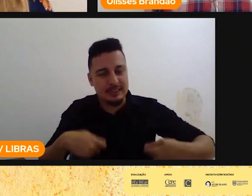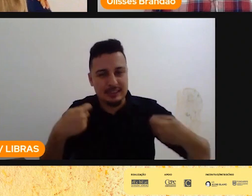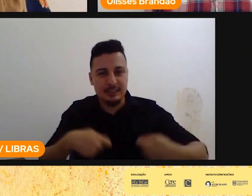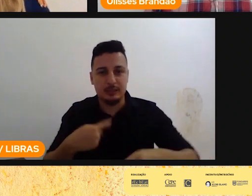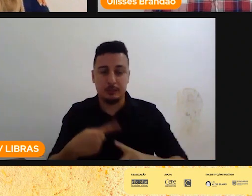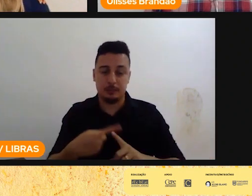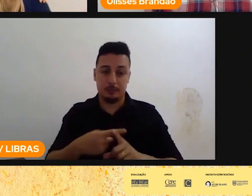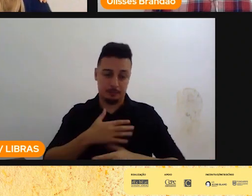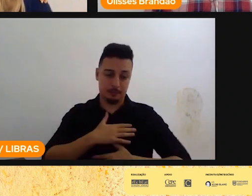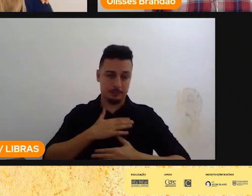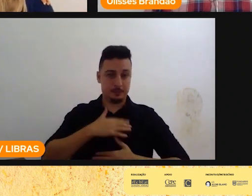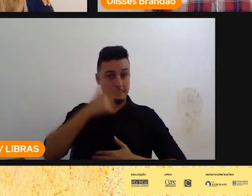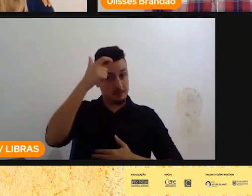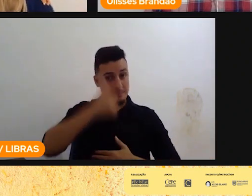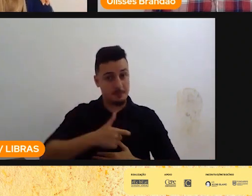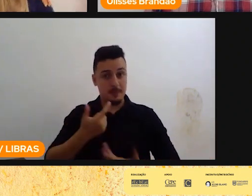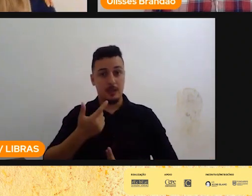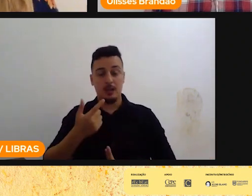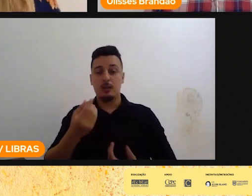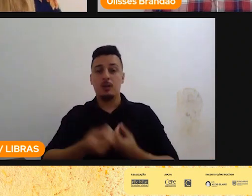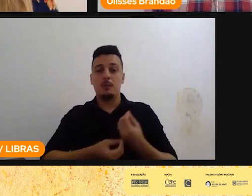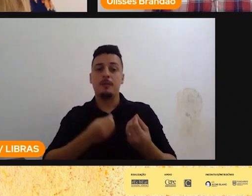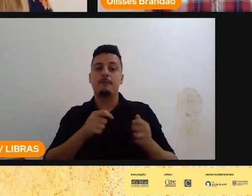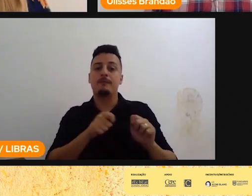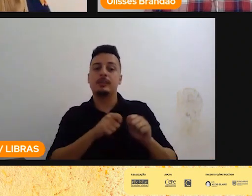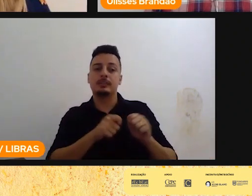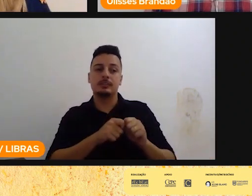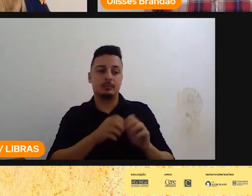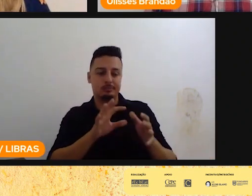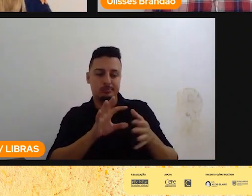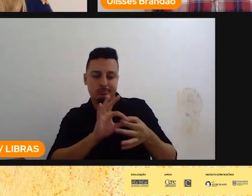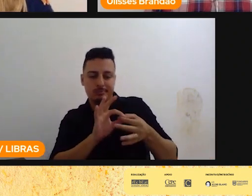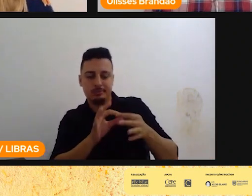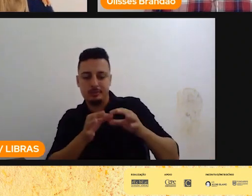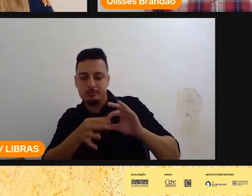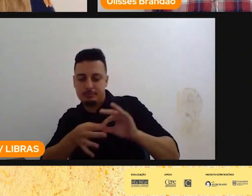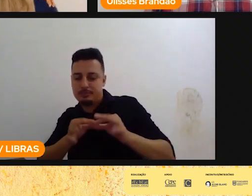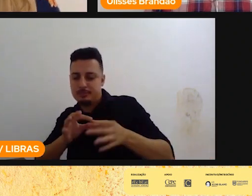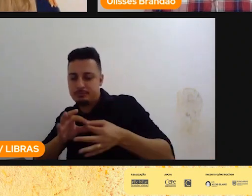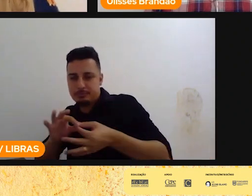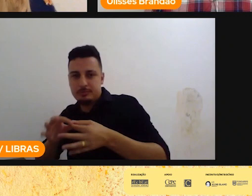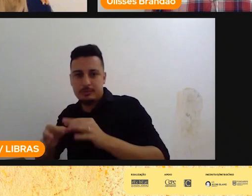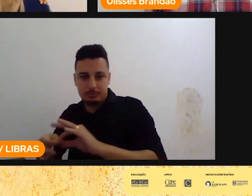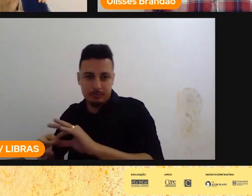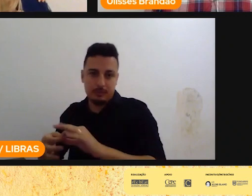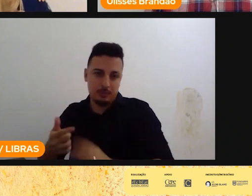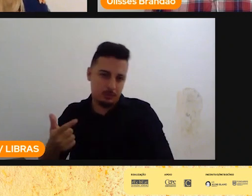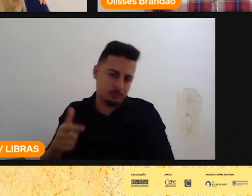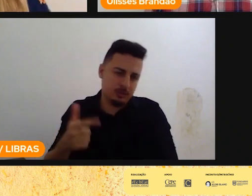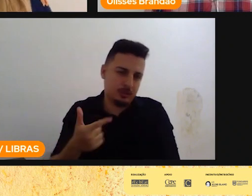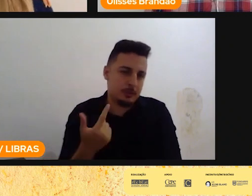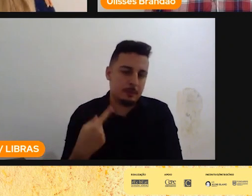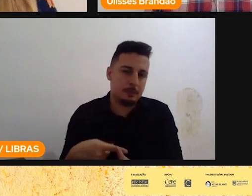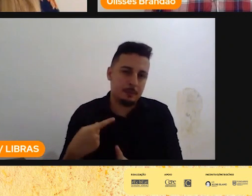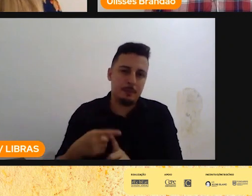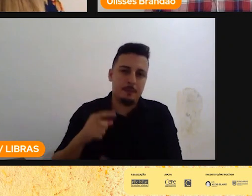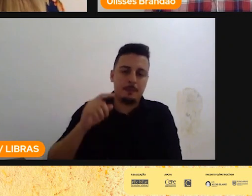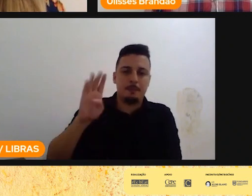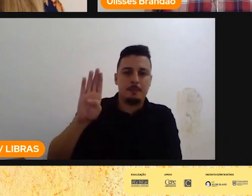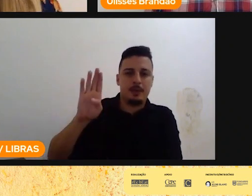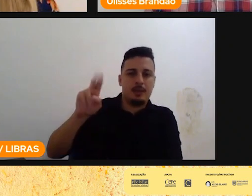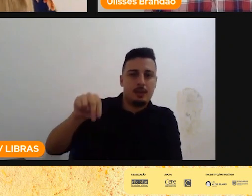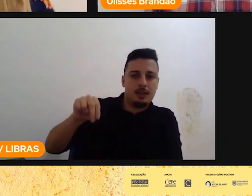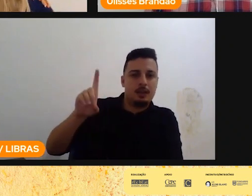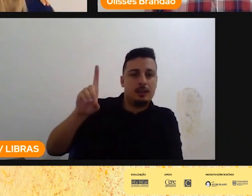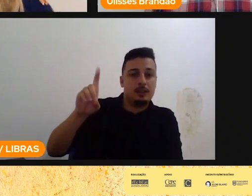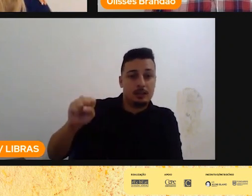do Papaya, a gente não teve essas amarras, né? A gente teve no Bizarros Peixes o BNDES como um primeiro